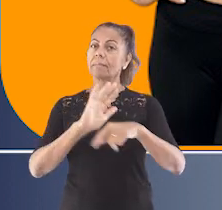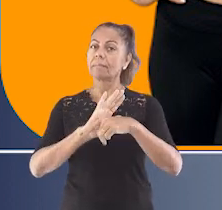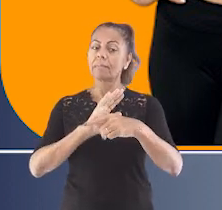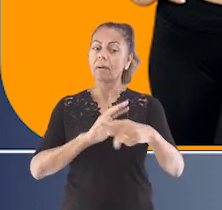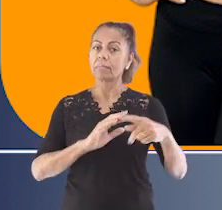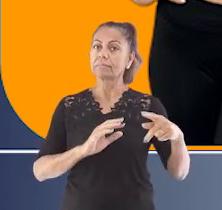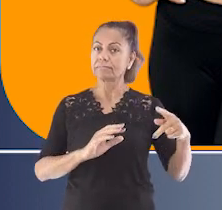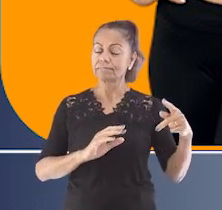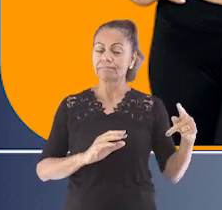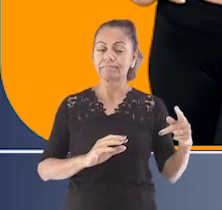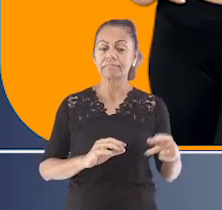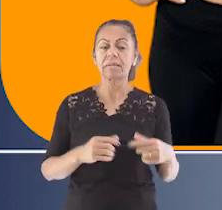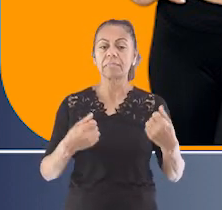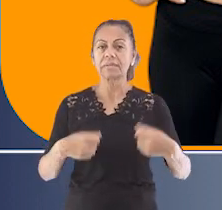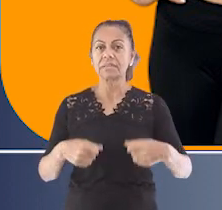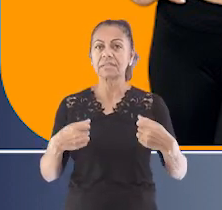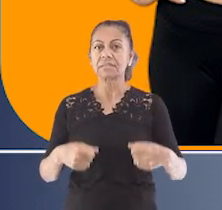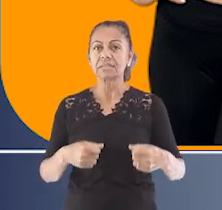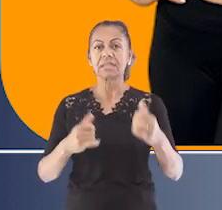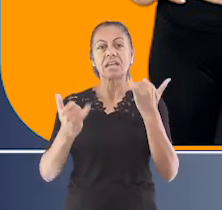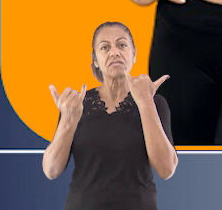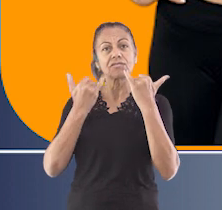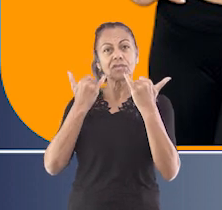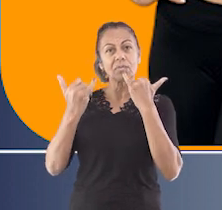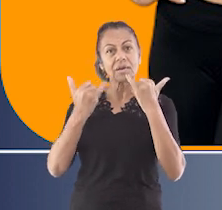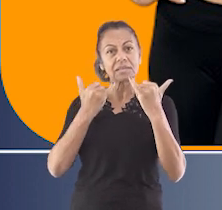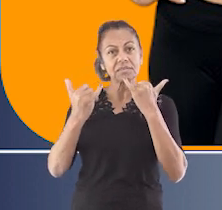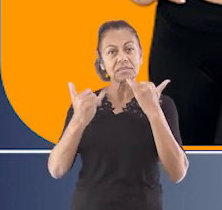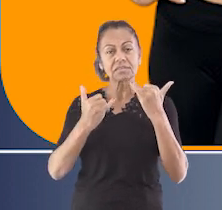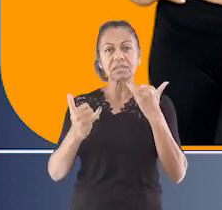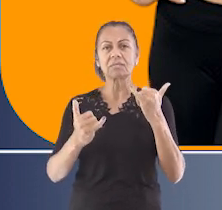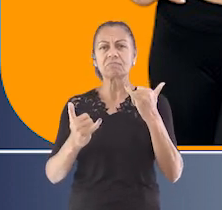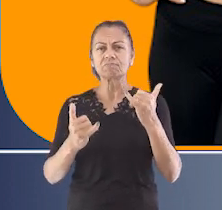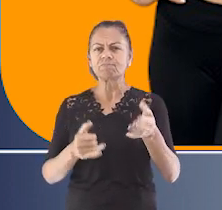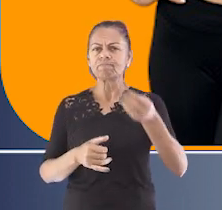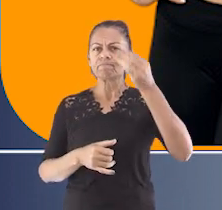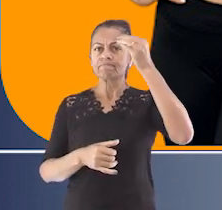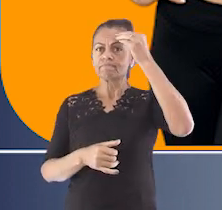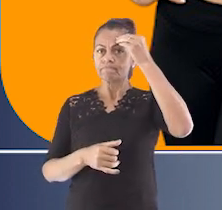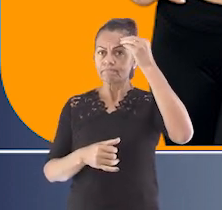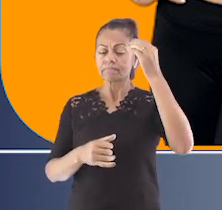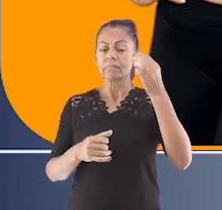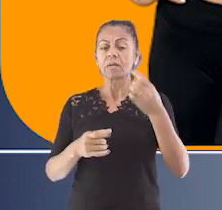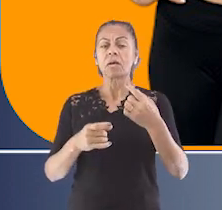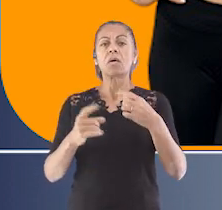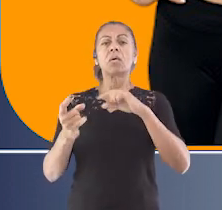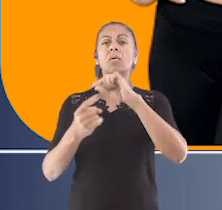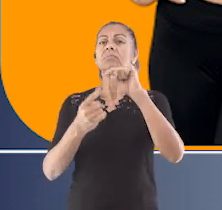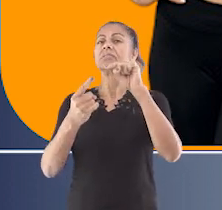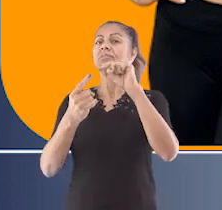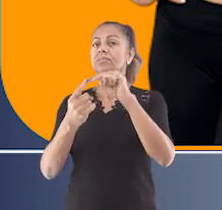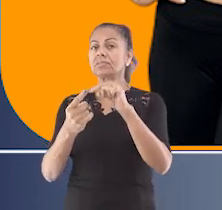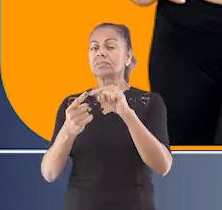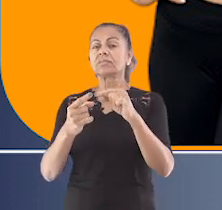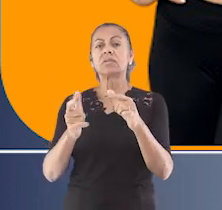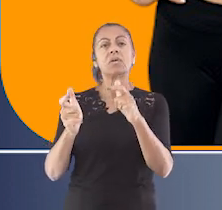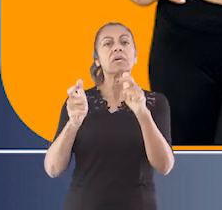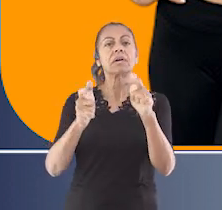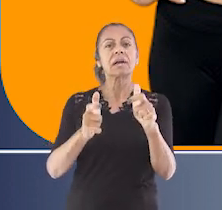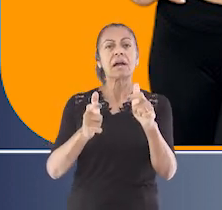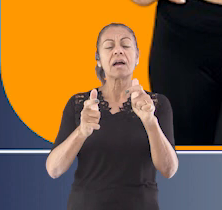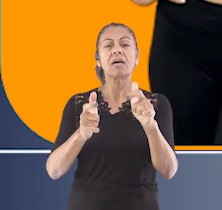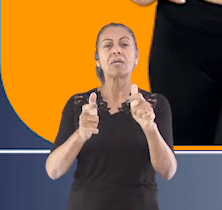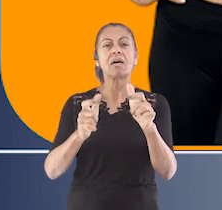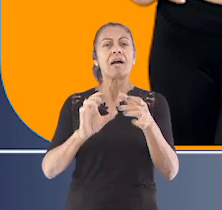a limitação que cada genética impõe. Nos treinamentos individualizados, precisam ser